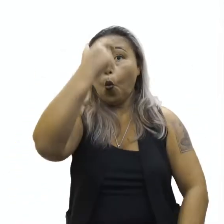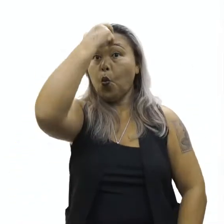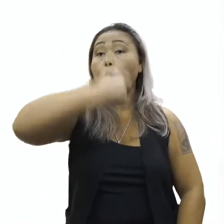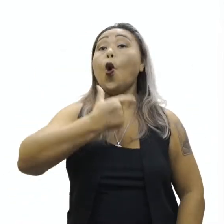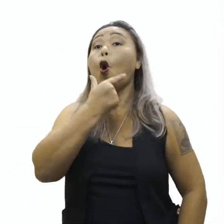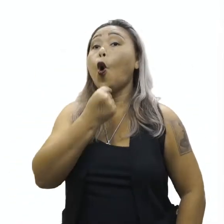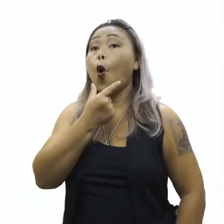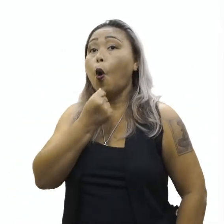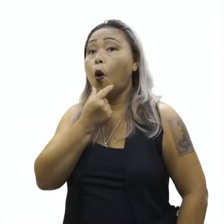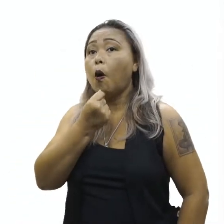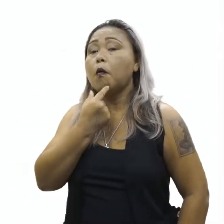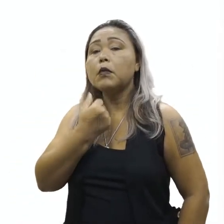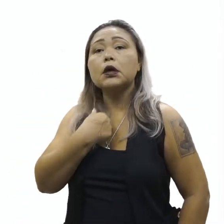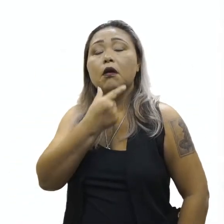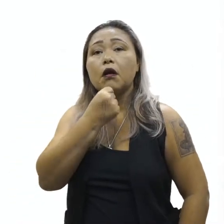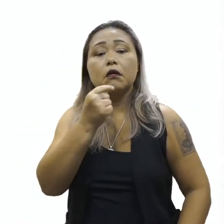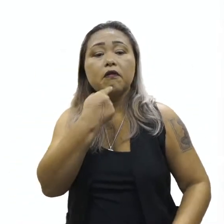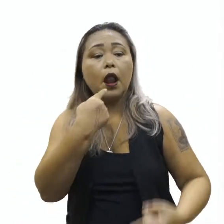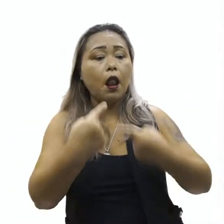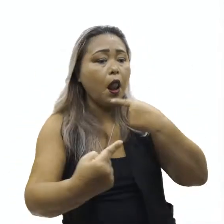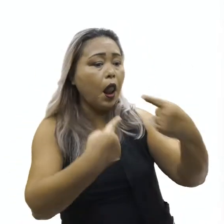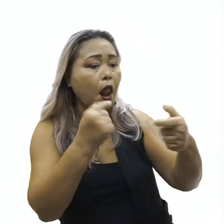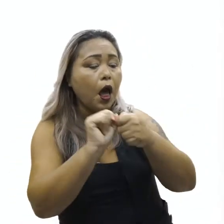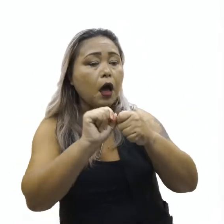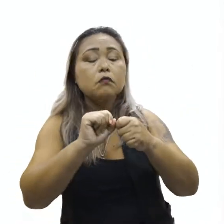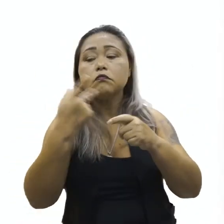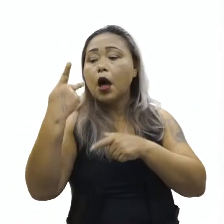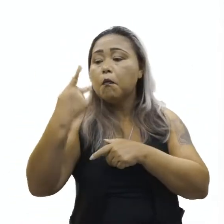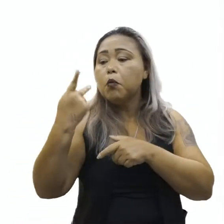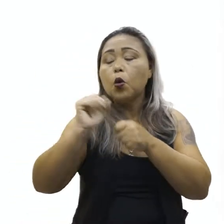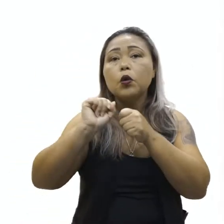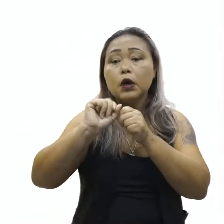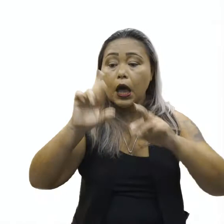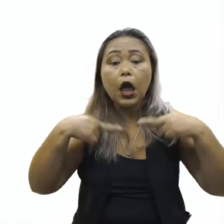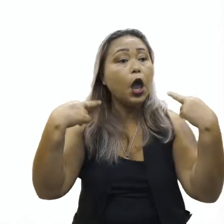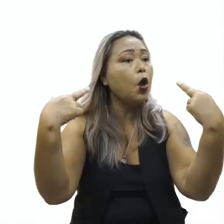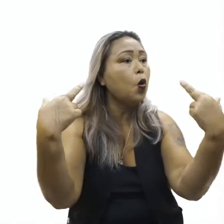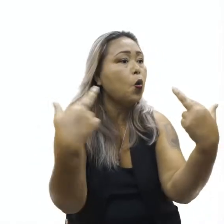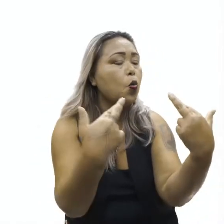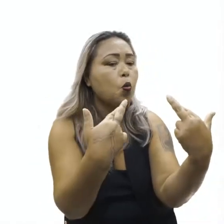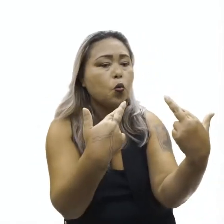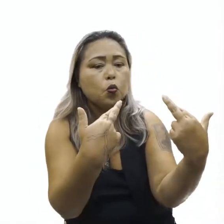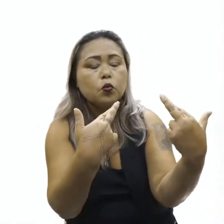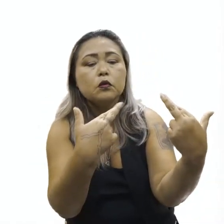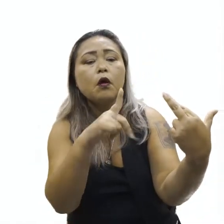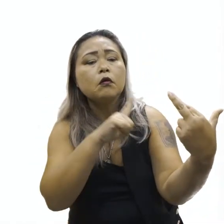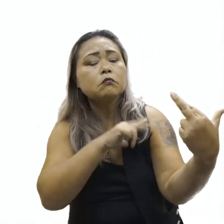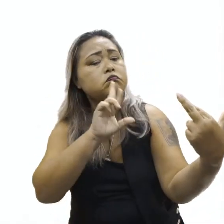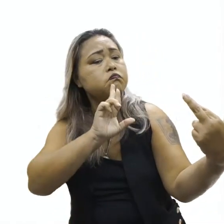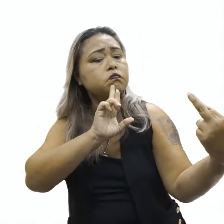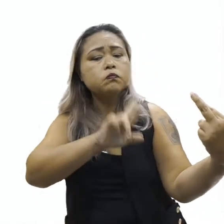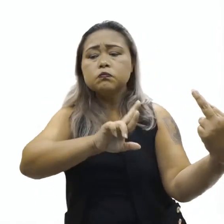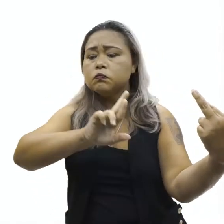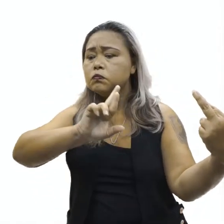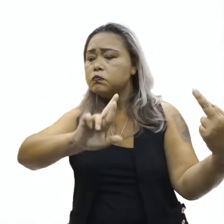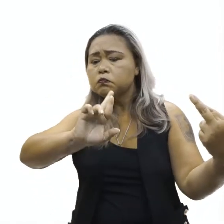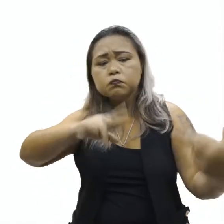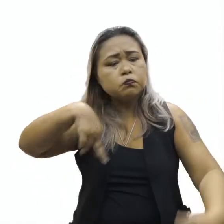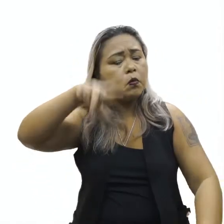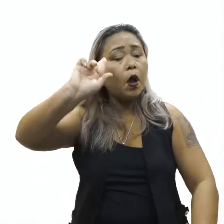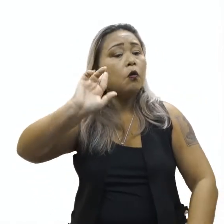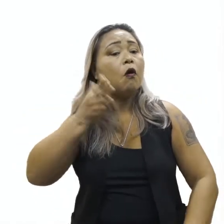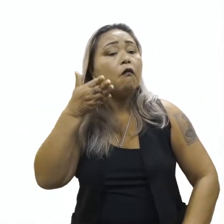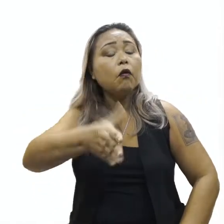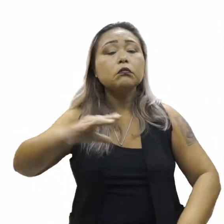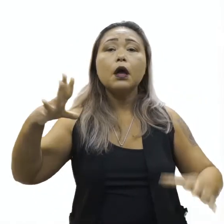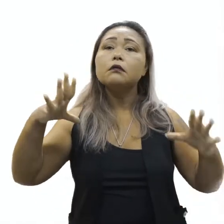discutiam política, eles se reuniam para tomar decisões sobre a cidade,